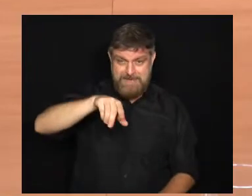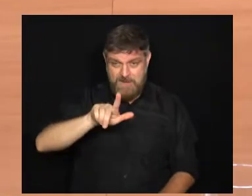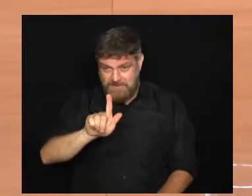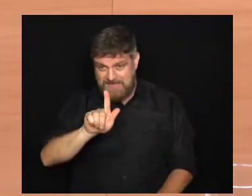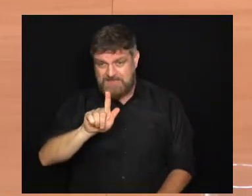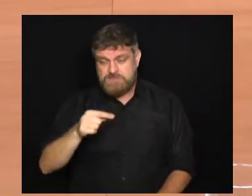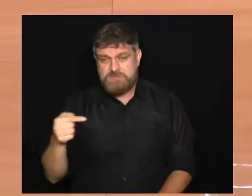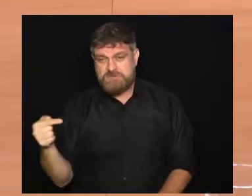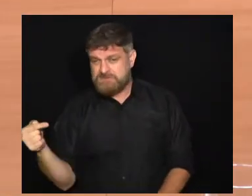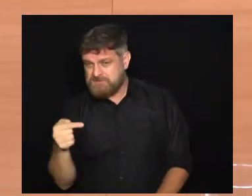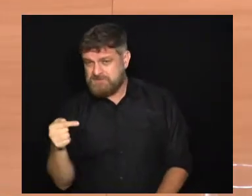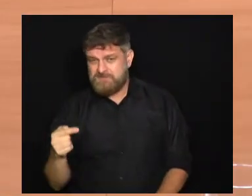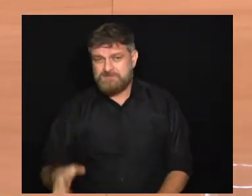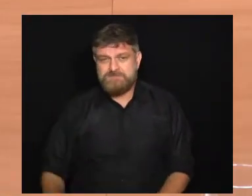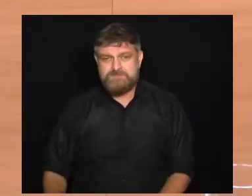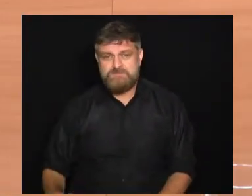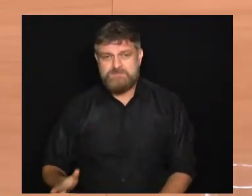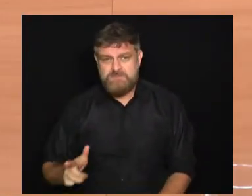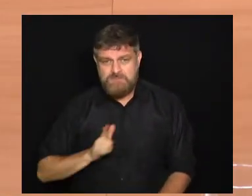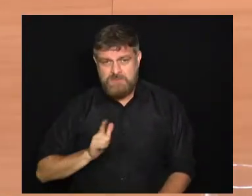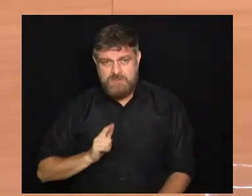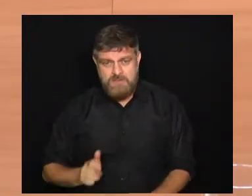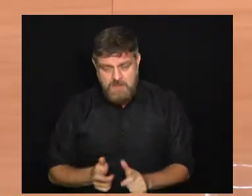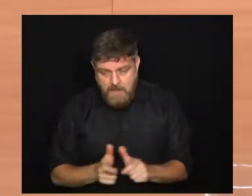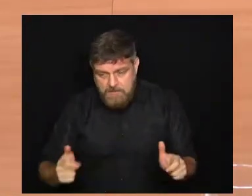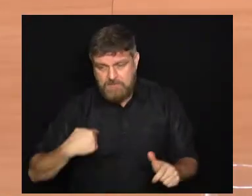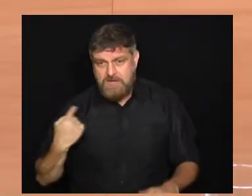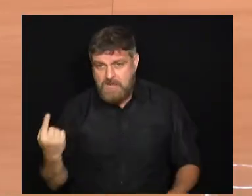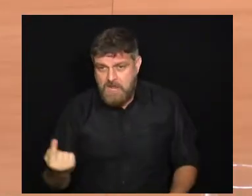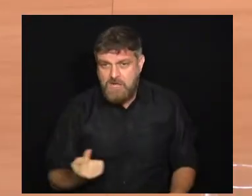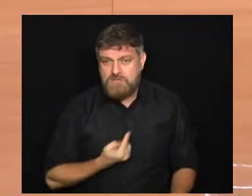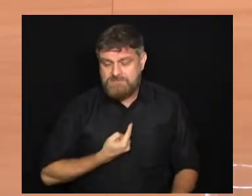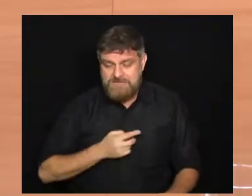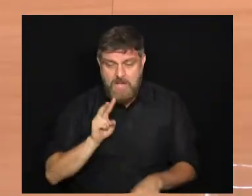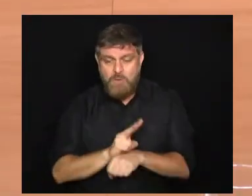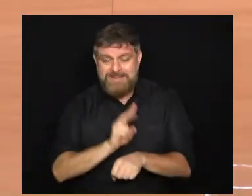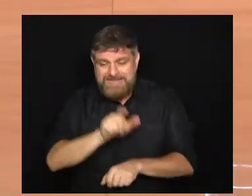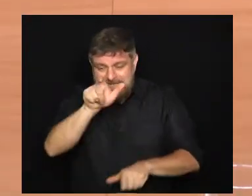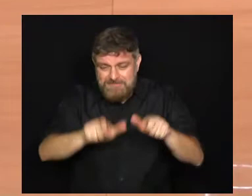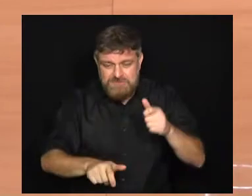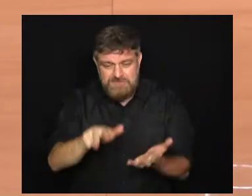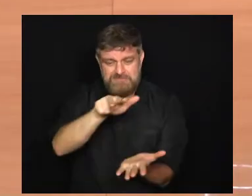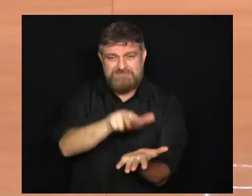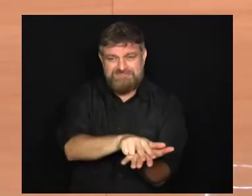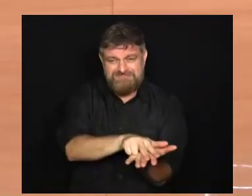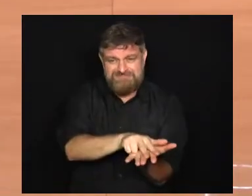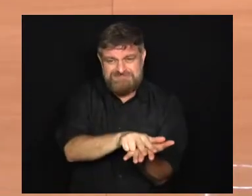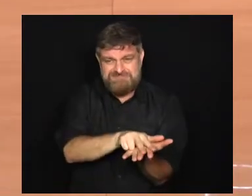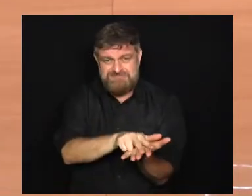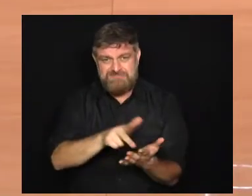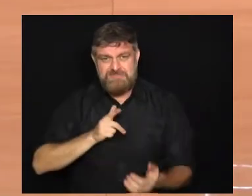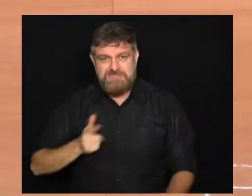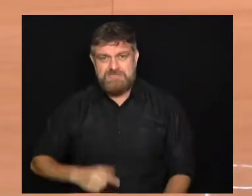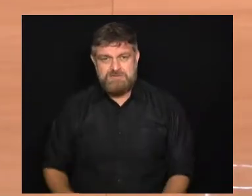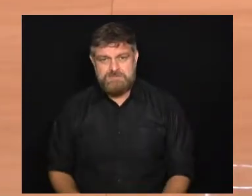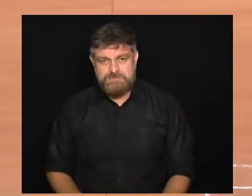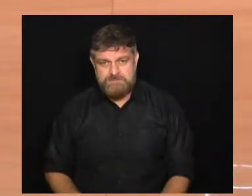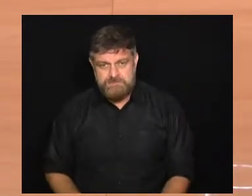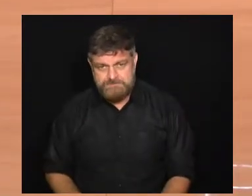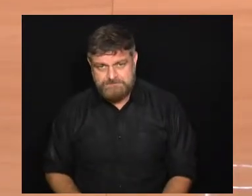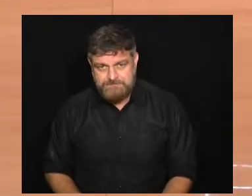inteirado nesses casos, grande parte viriam para nós, seriam os casos mais graves. Base de hidratação, nós